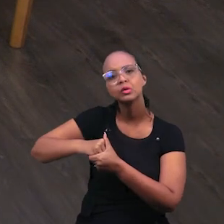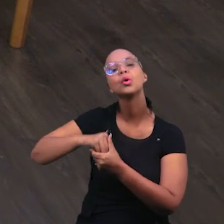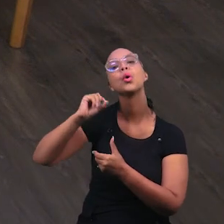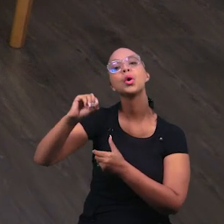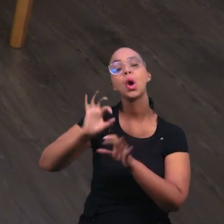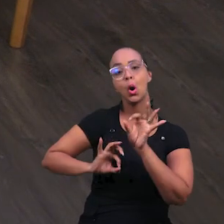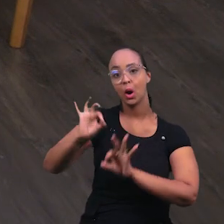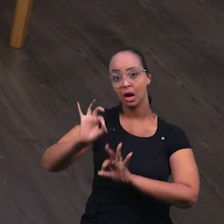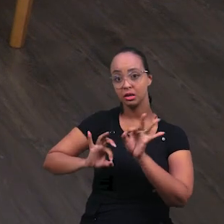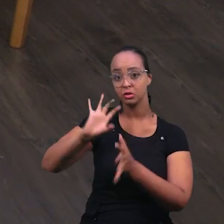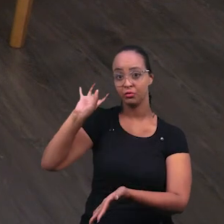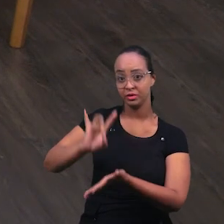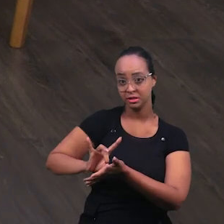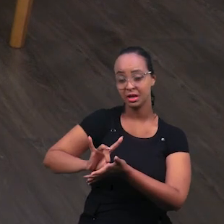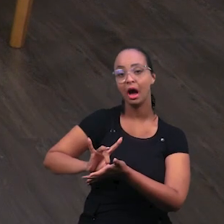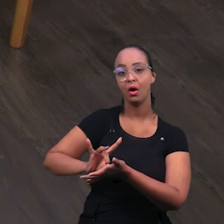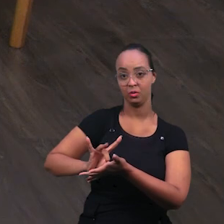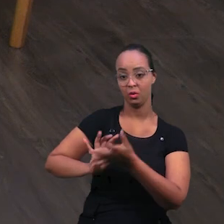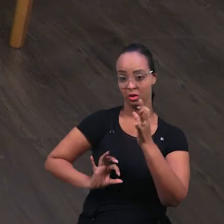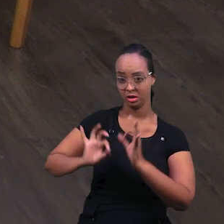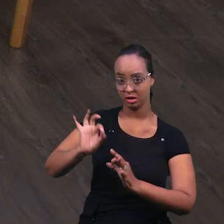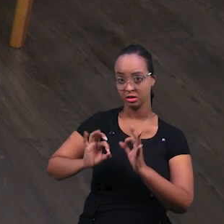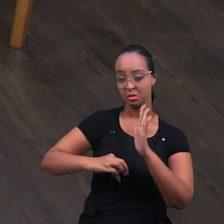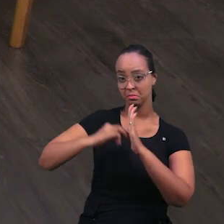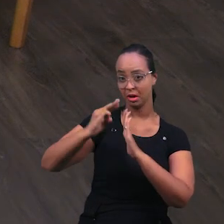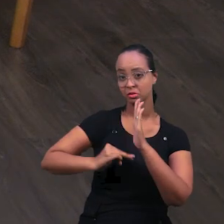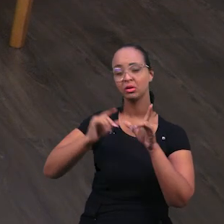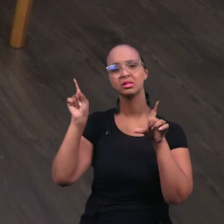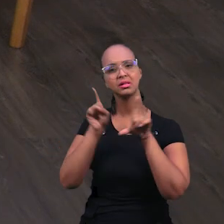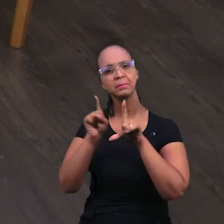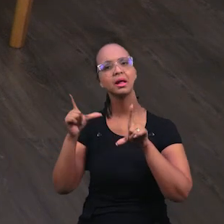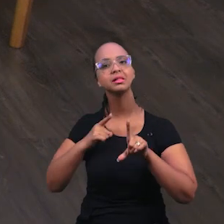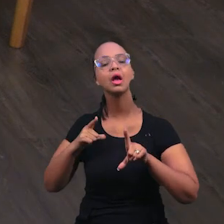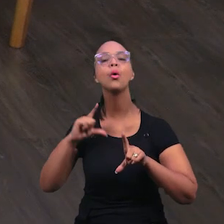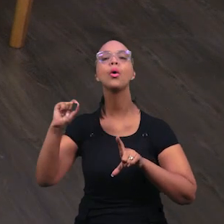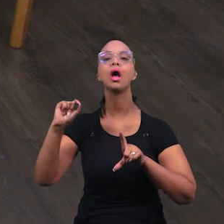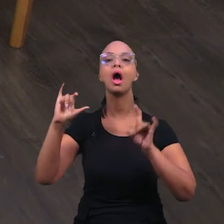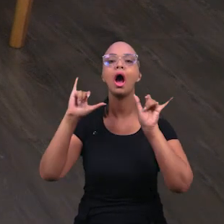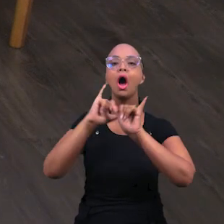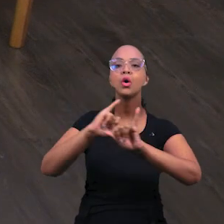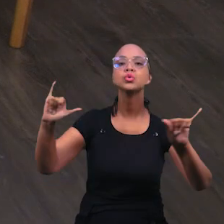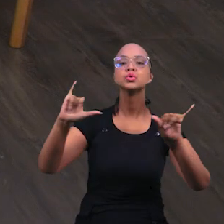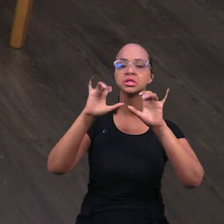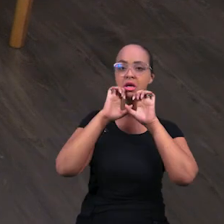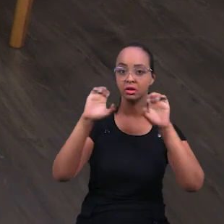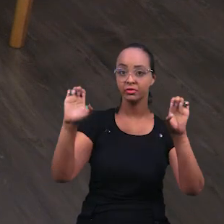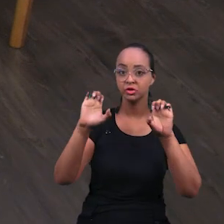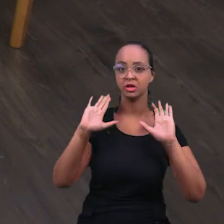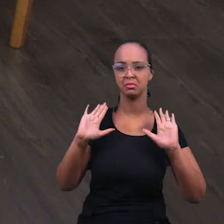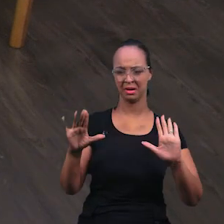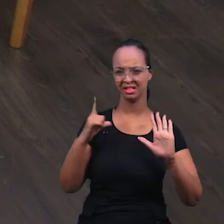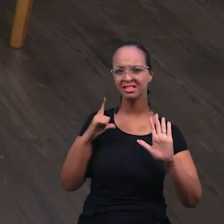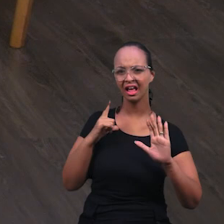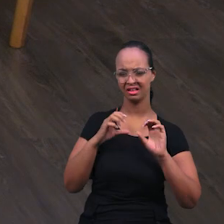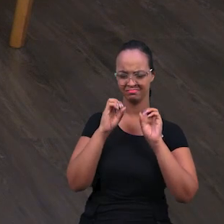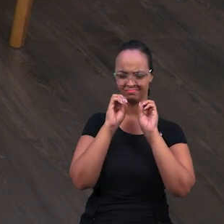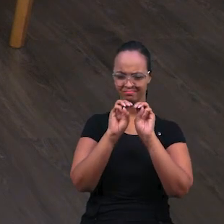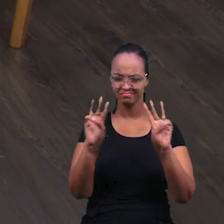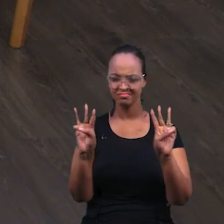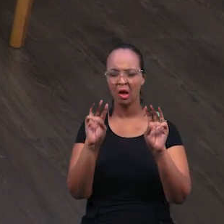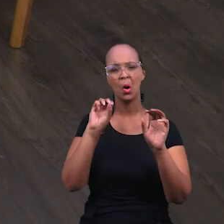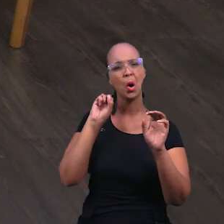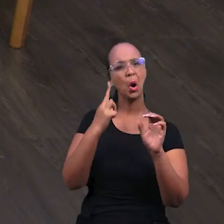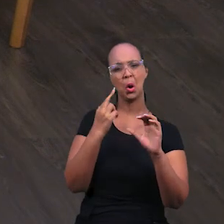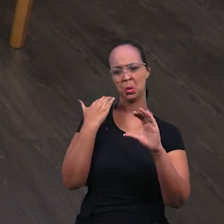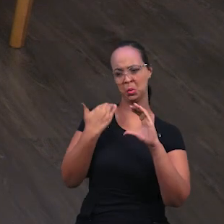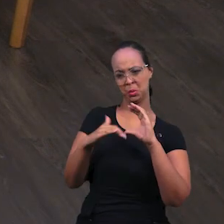canal oficial, Organização e Método, e estamos no Anunciando Evangelho. Mas há um endereço de e-mail que